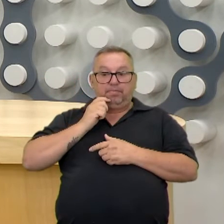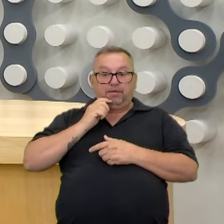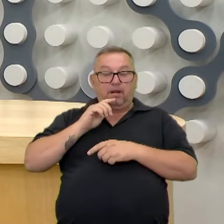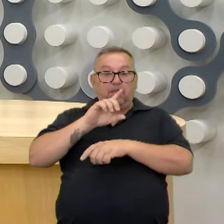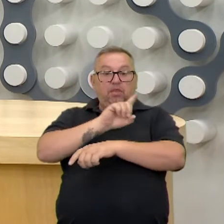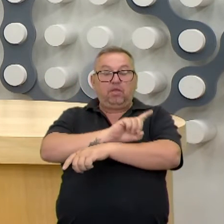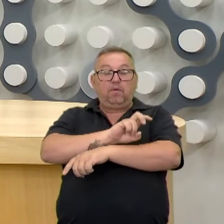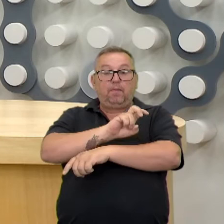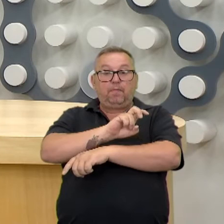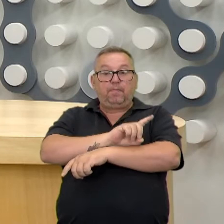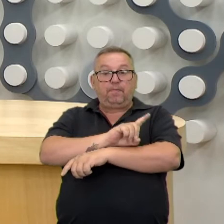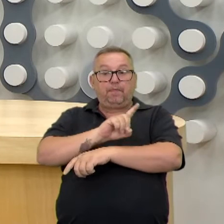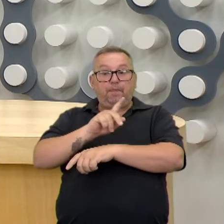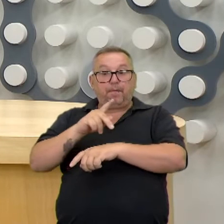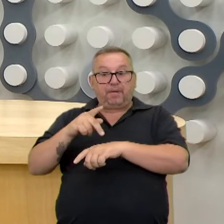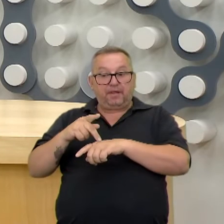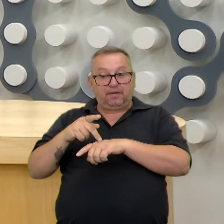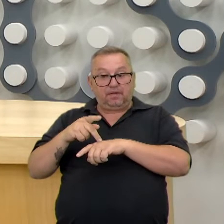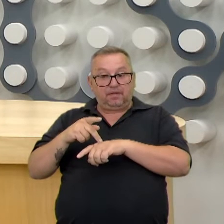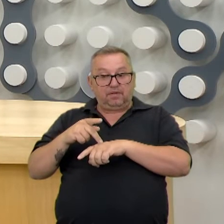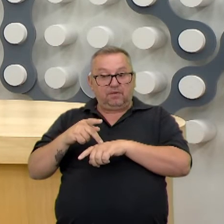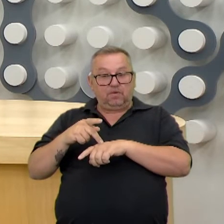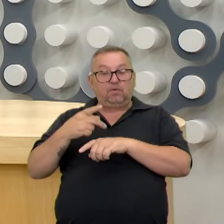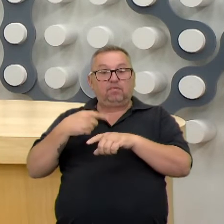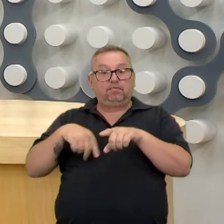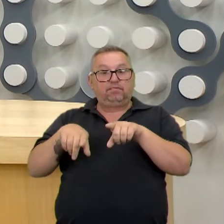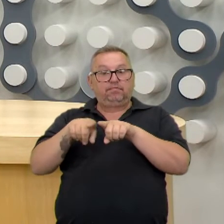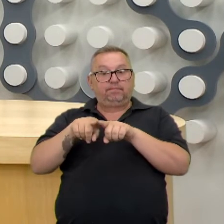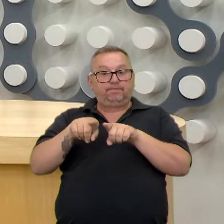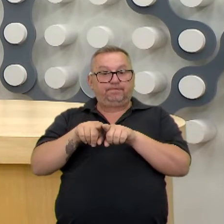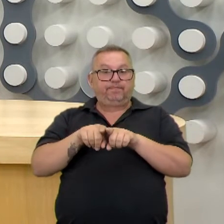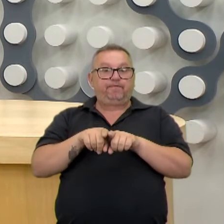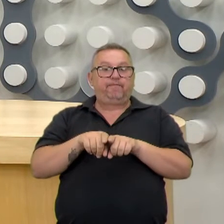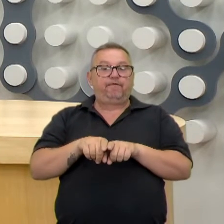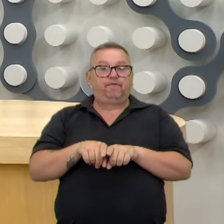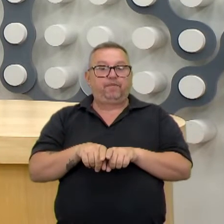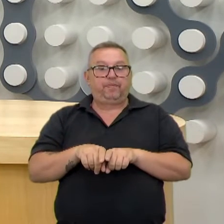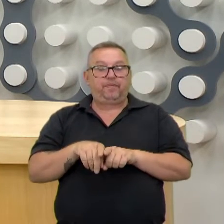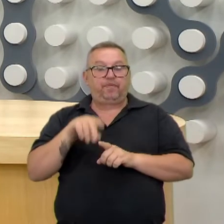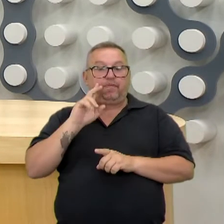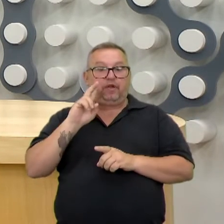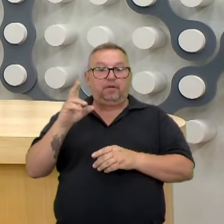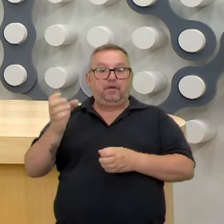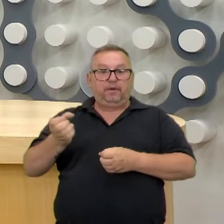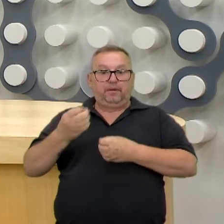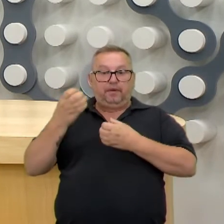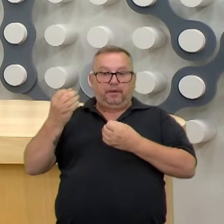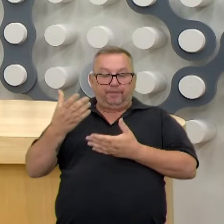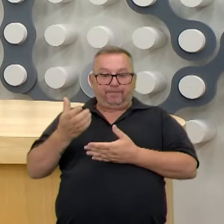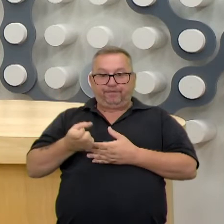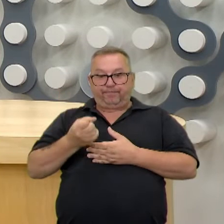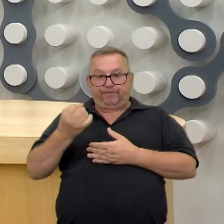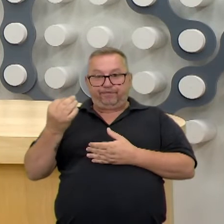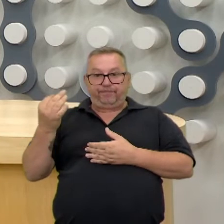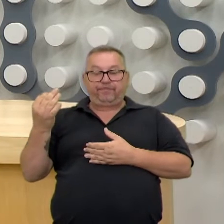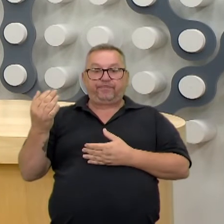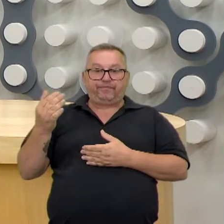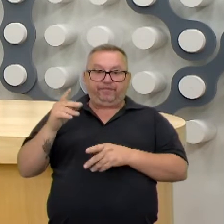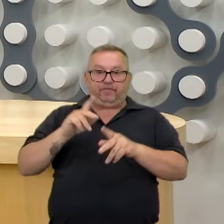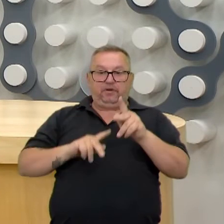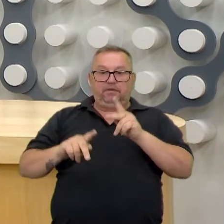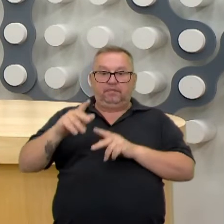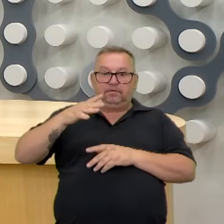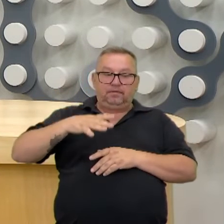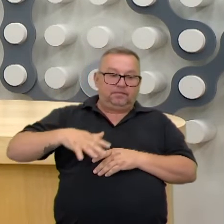em 1872. Logicamente que as informações que eram dadas aí, a quantidade de